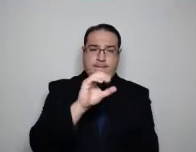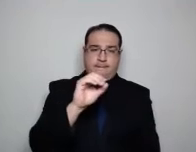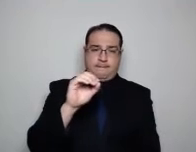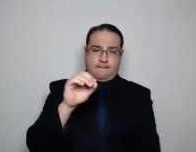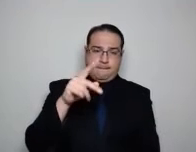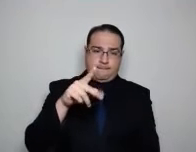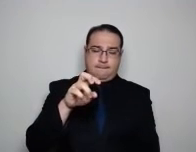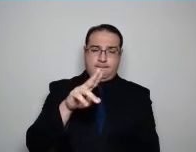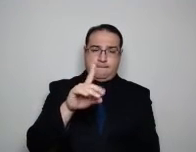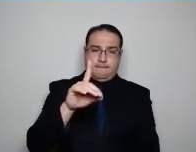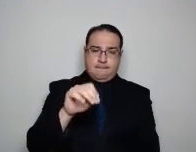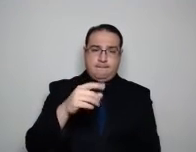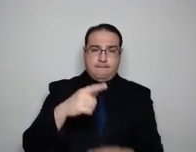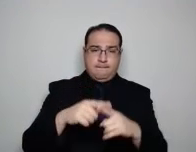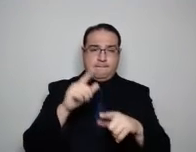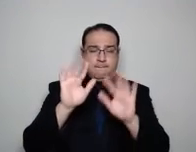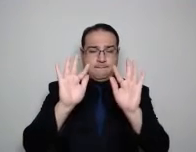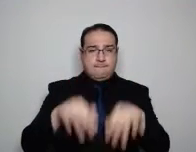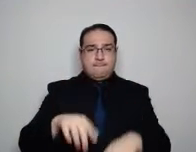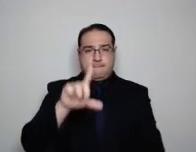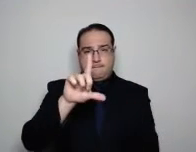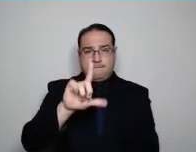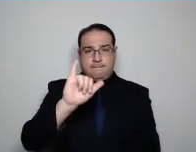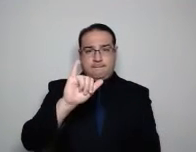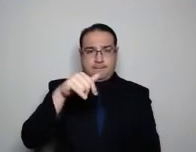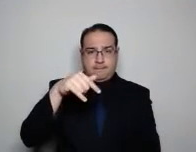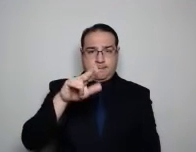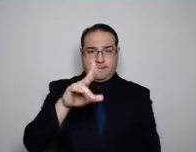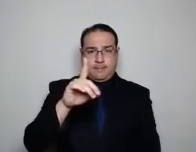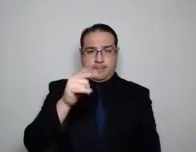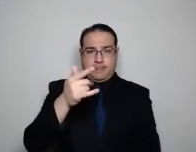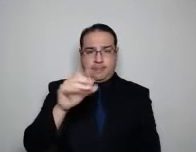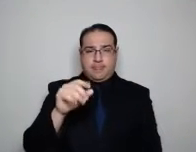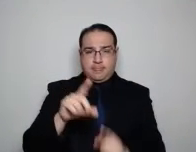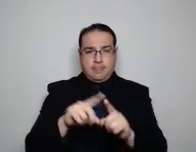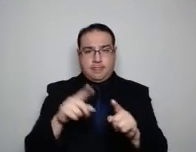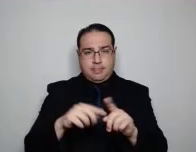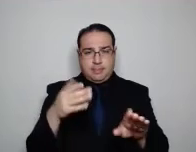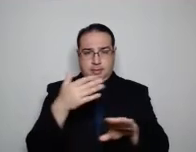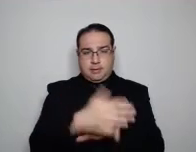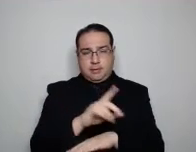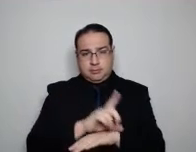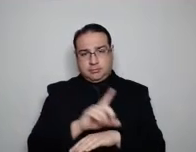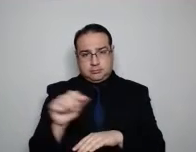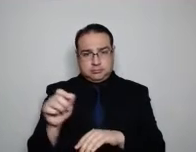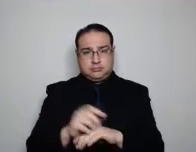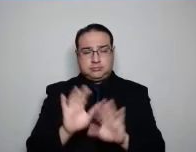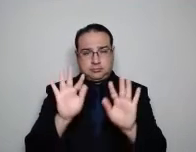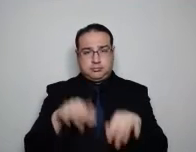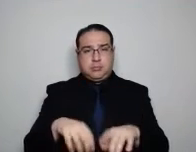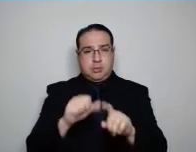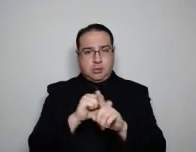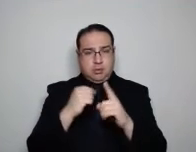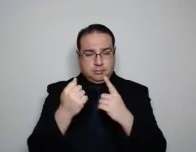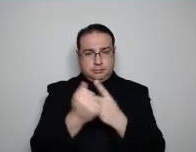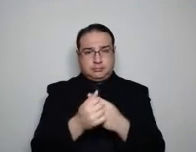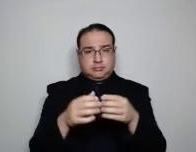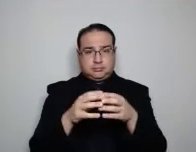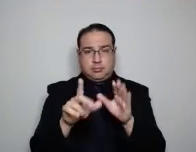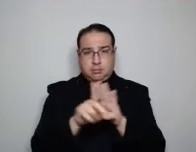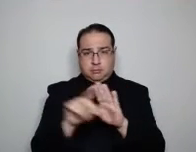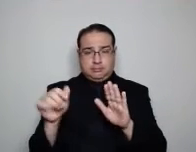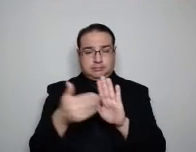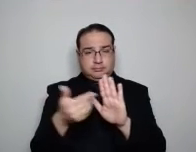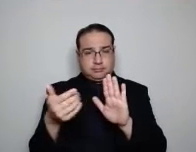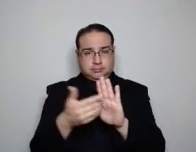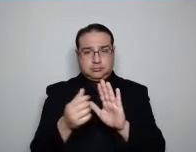efeito de liquidação, não só para efeito de entrada, mas efeito de saída também na liquidação da sociedade. E essa lei exclui